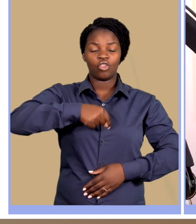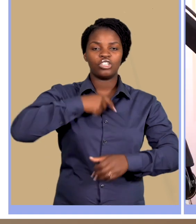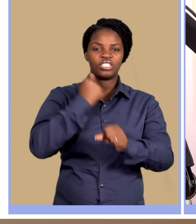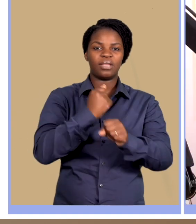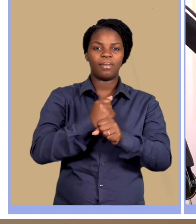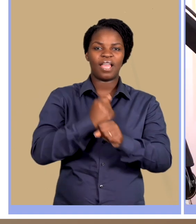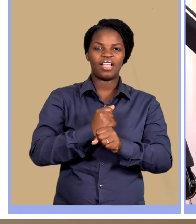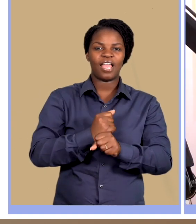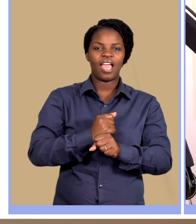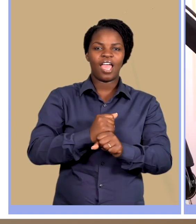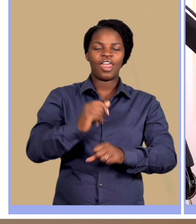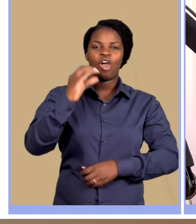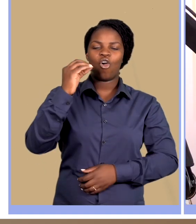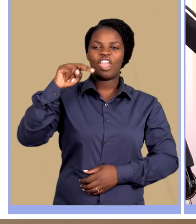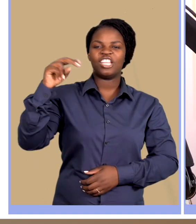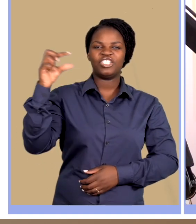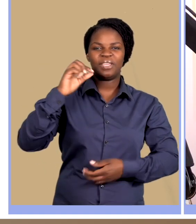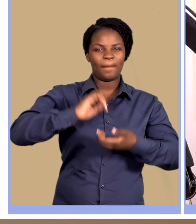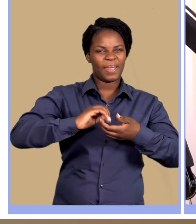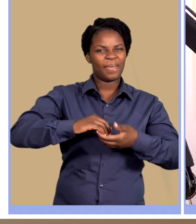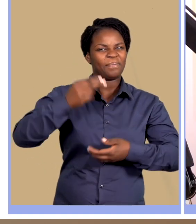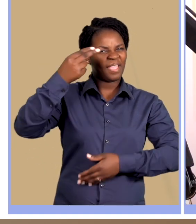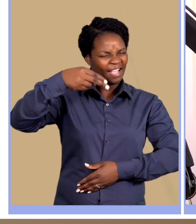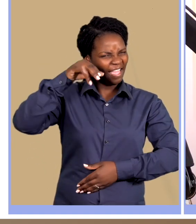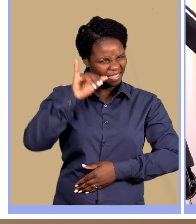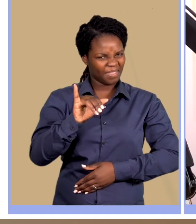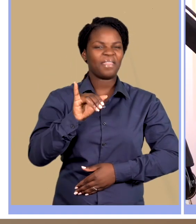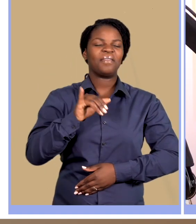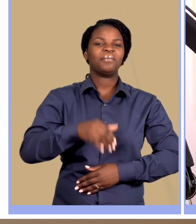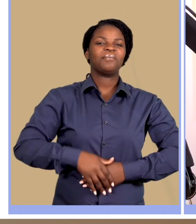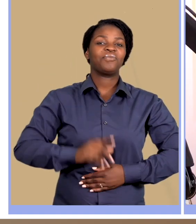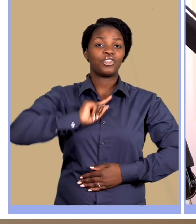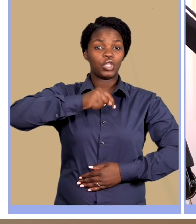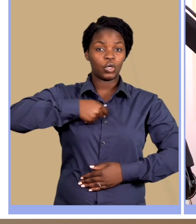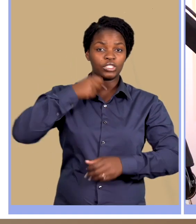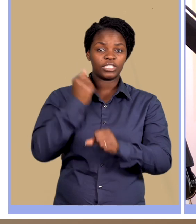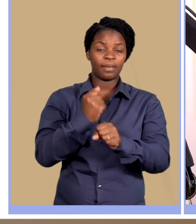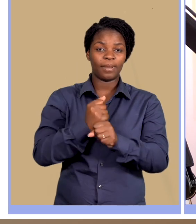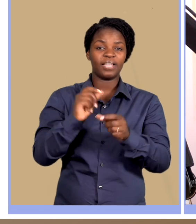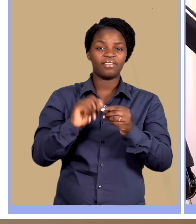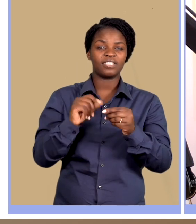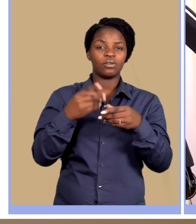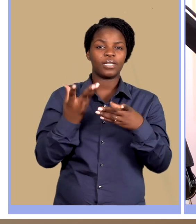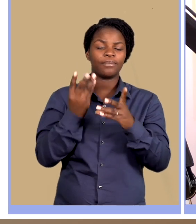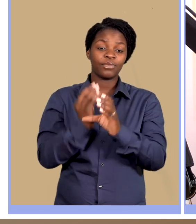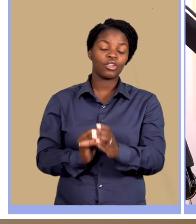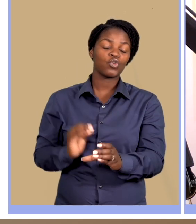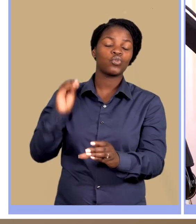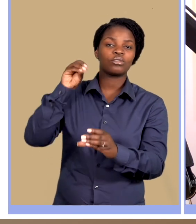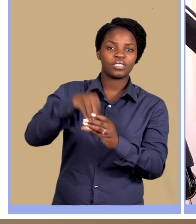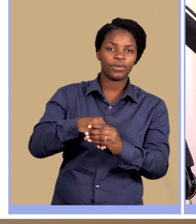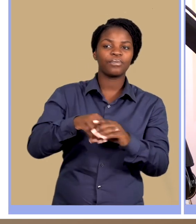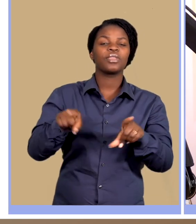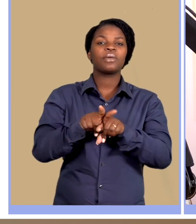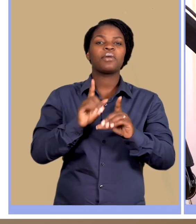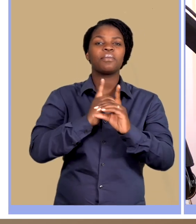no mundo das ONGs por HI. Então, para nós, como organização comprometida com a causa da inclusão, com a causa